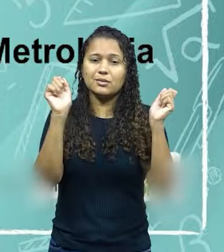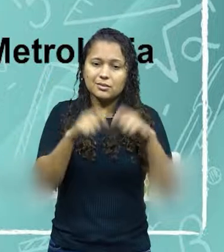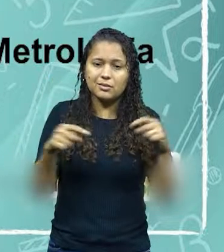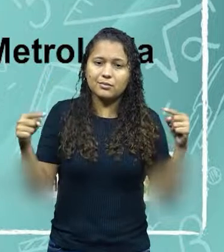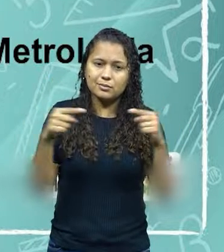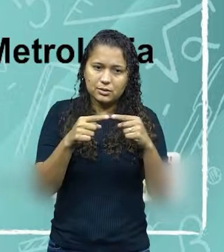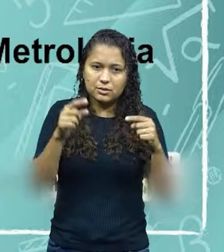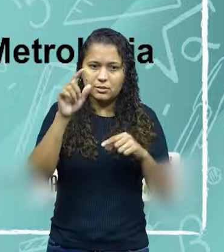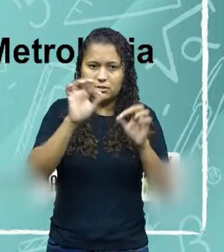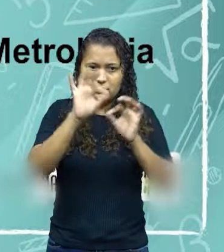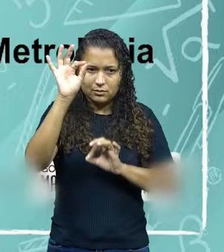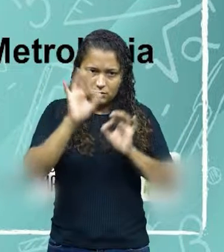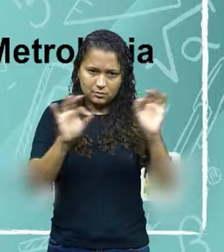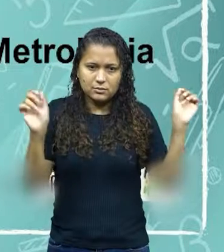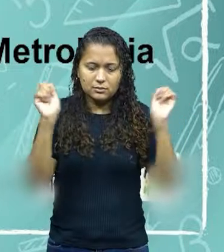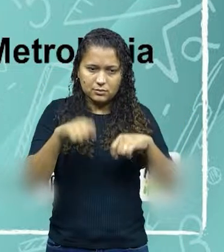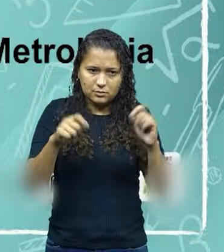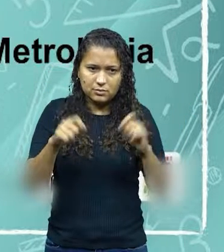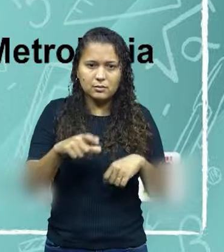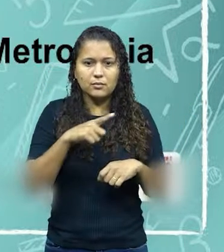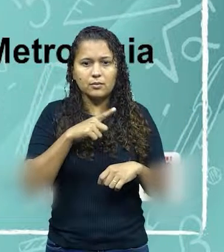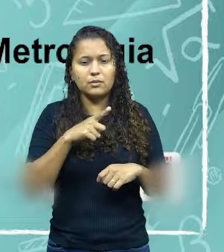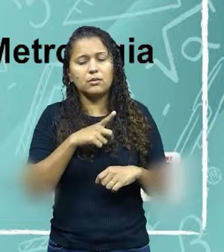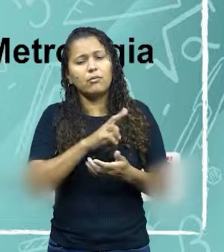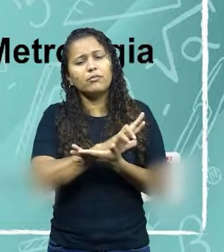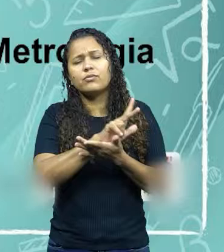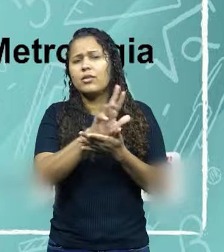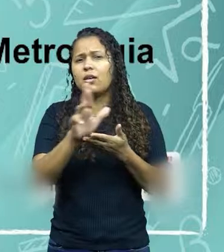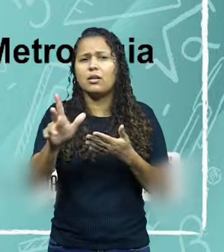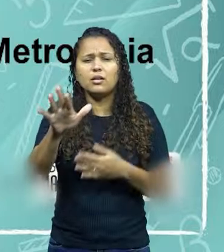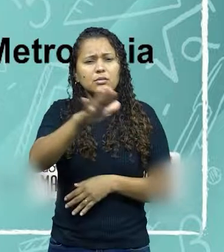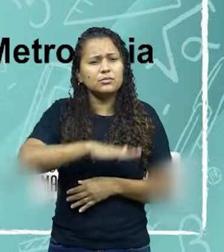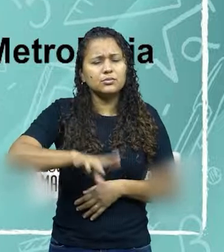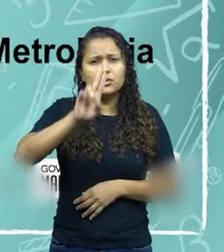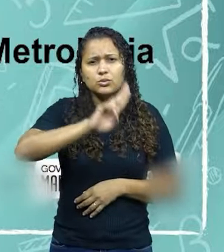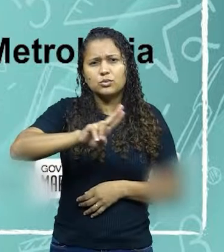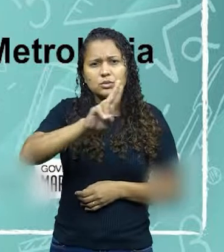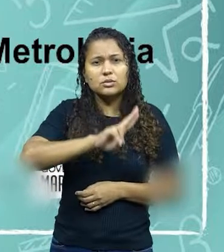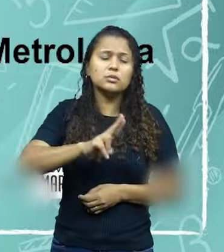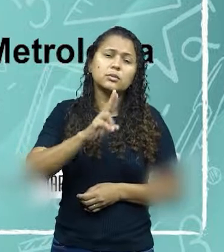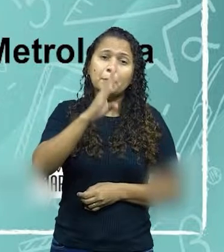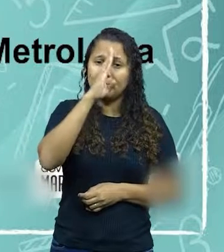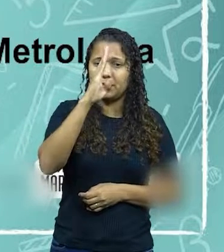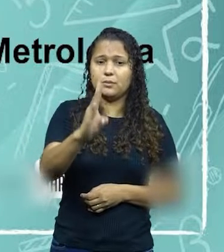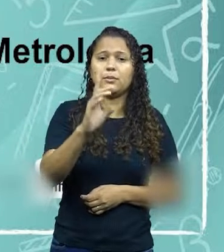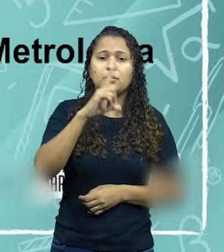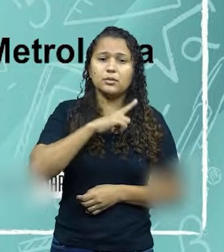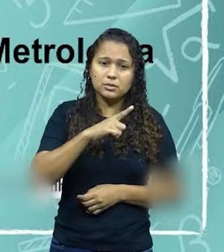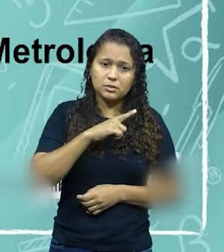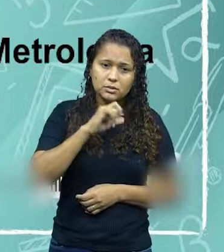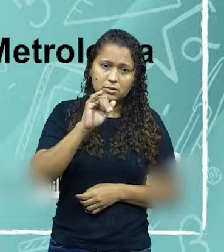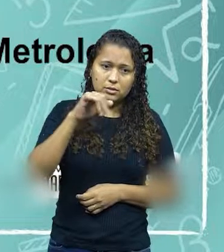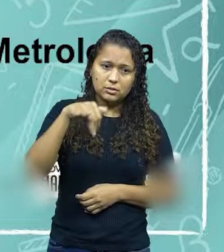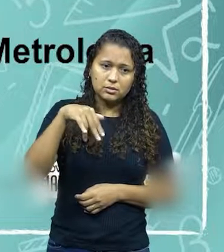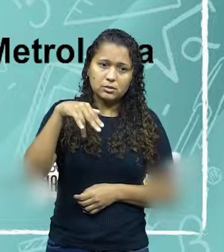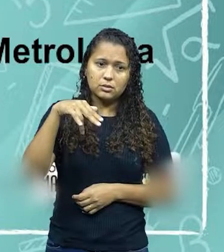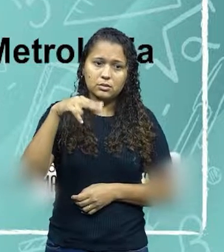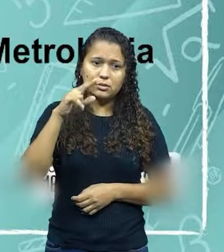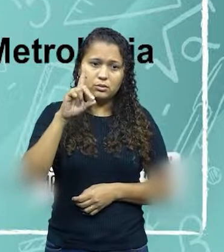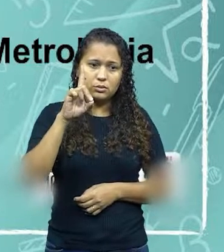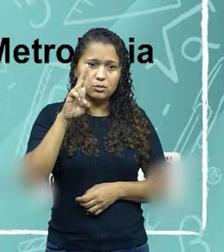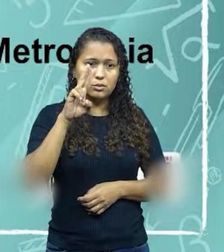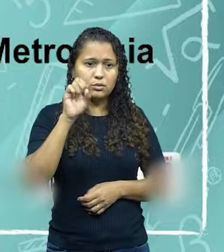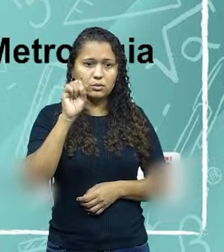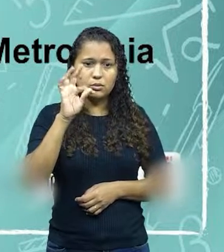pode ser aplicada. A metrologia, ela possui muitas utilidades, principalmente no campo da indústria. E a